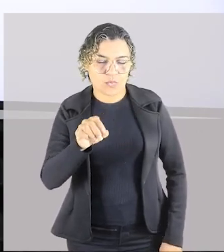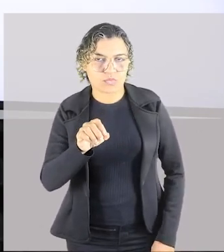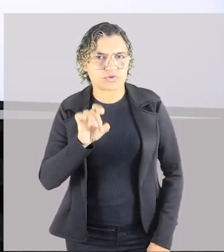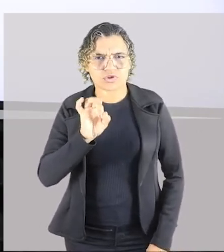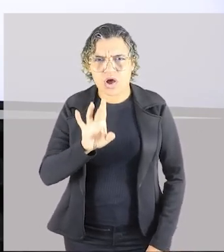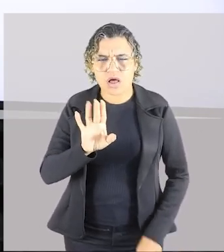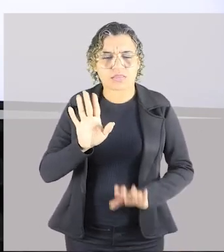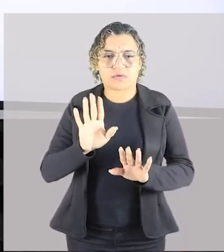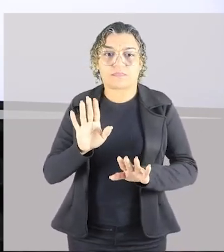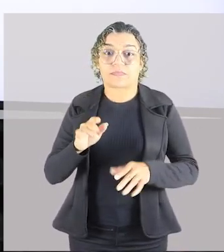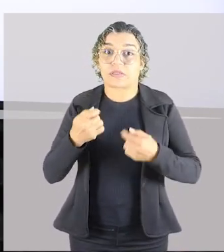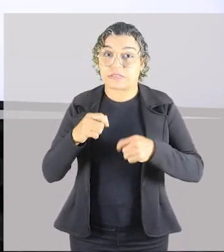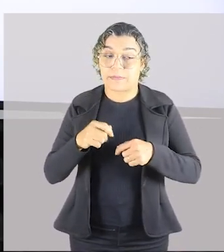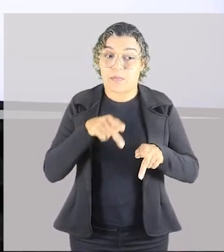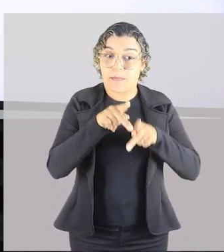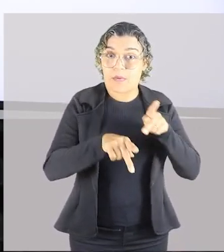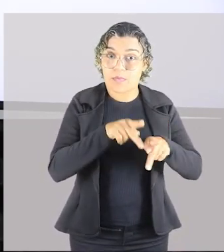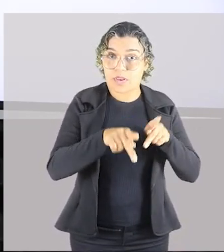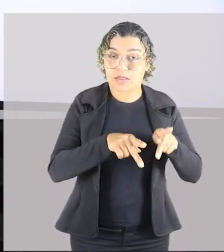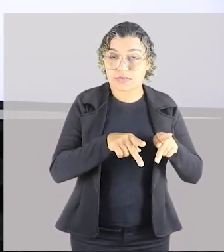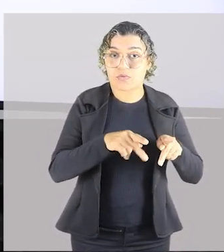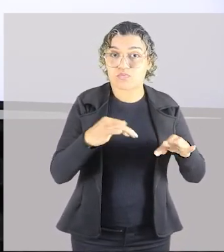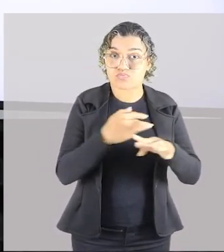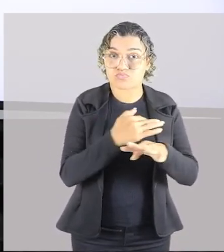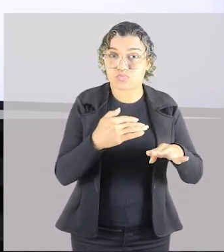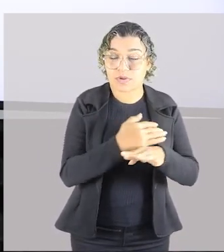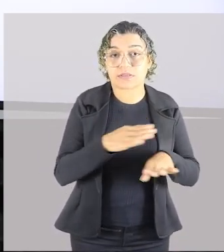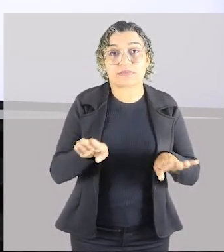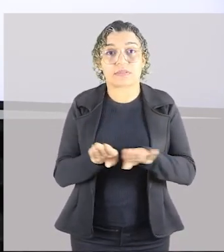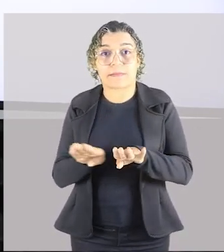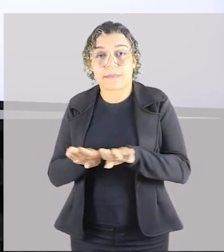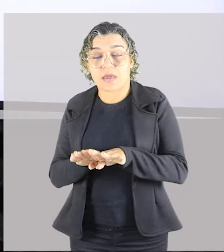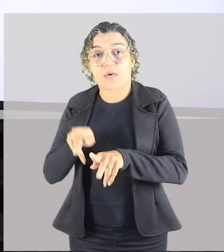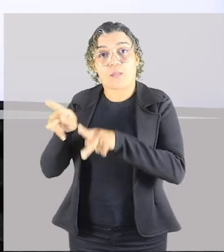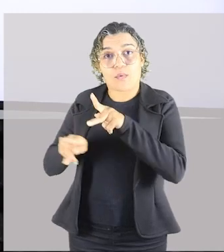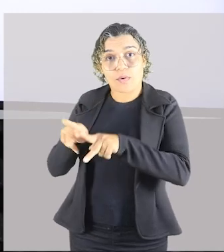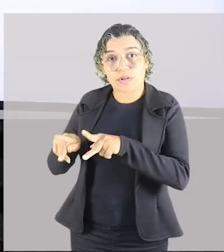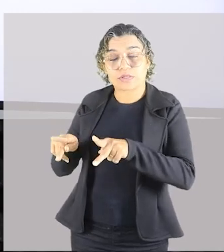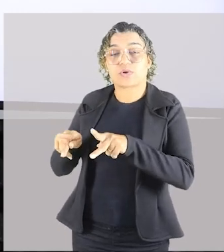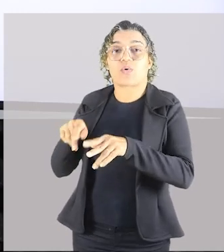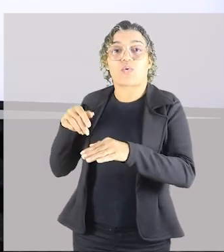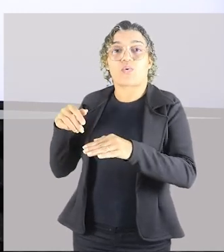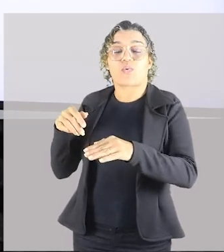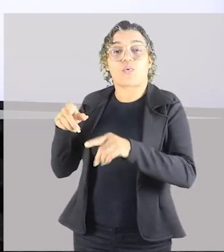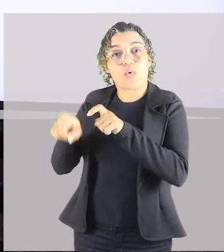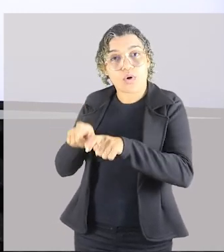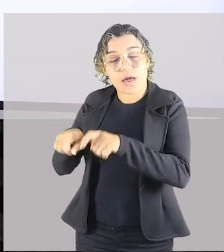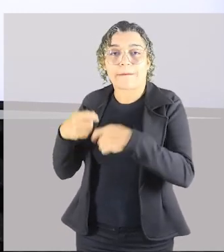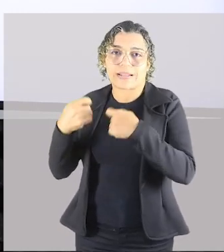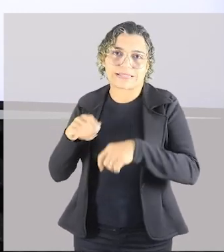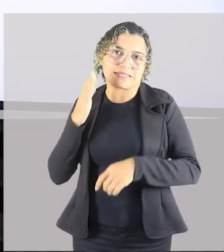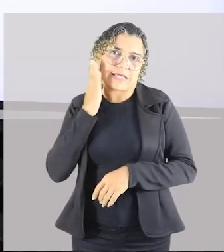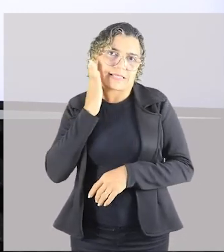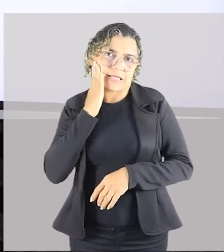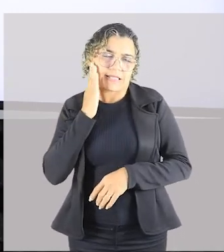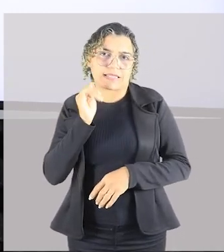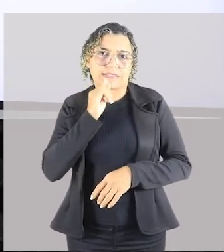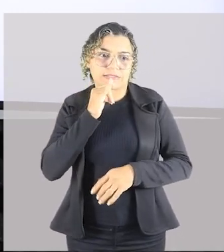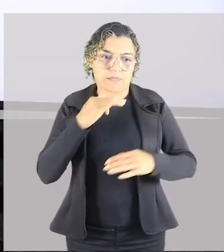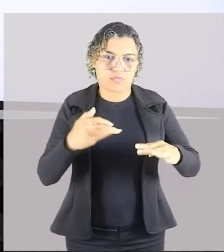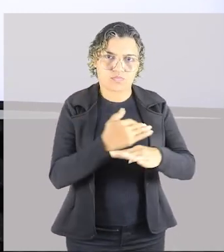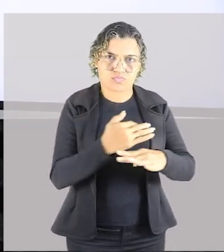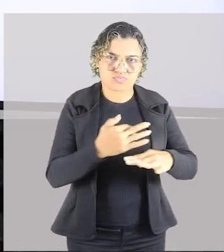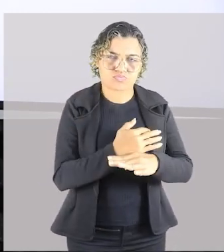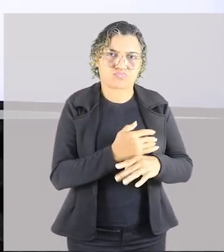elementos, a população urbana e a população rural de uma região. Quando nós temos o processo da população urbana